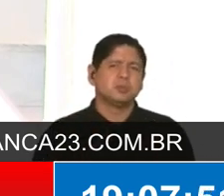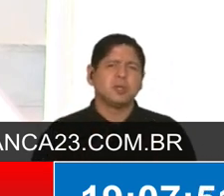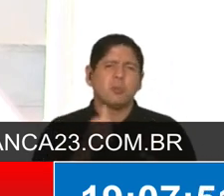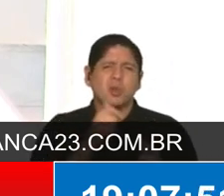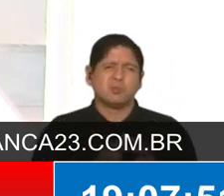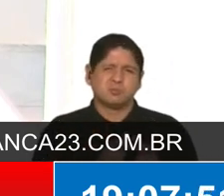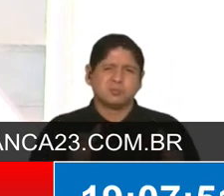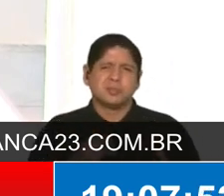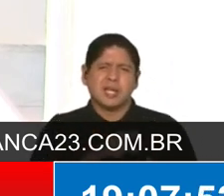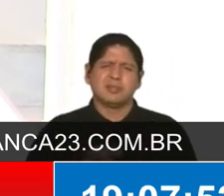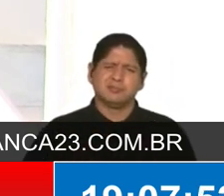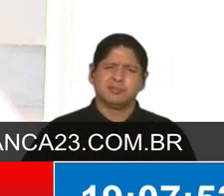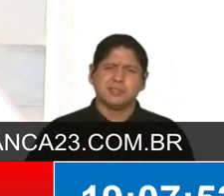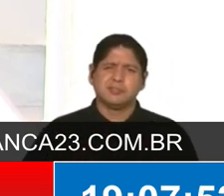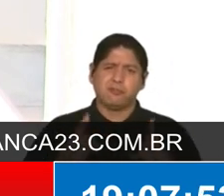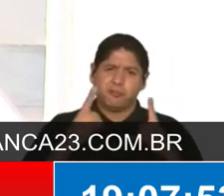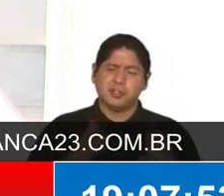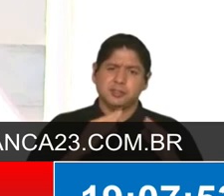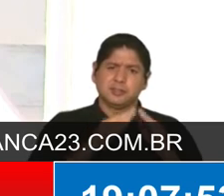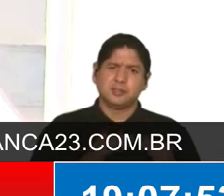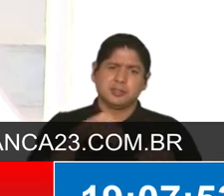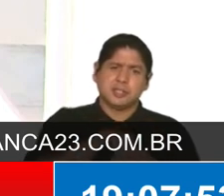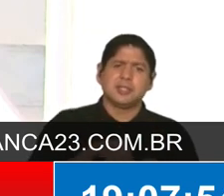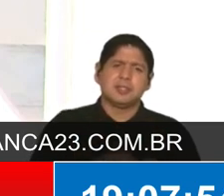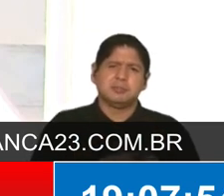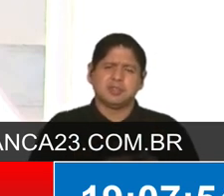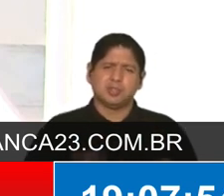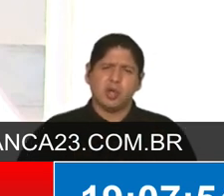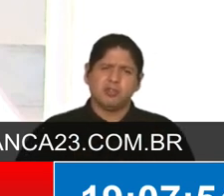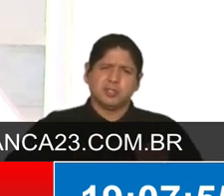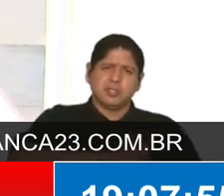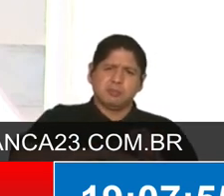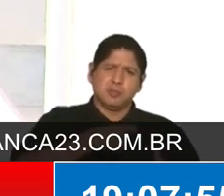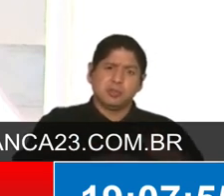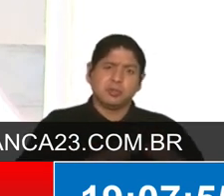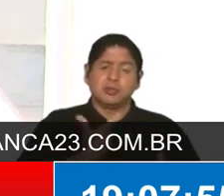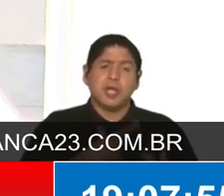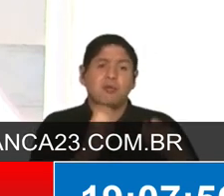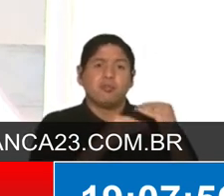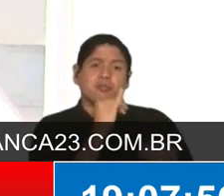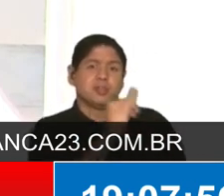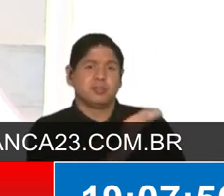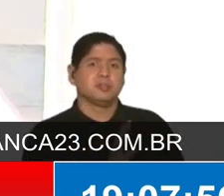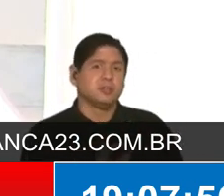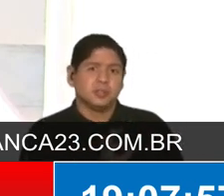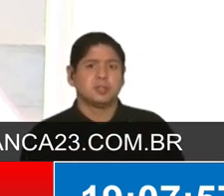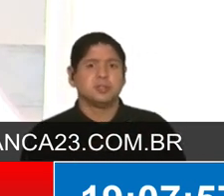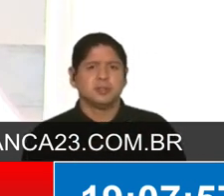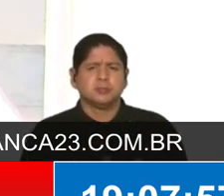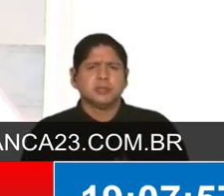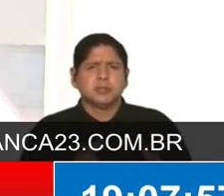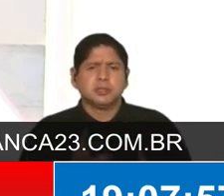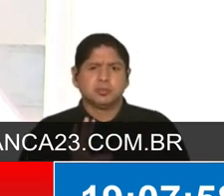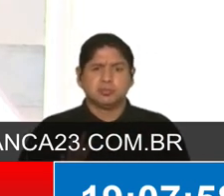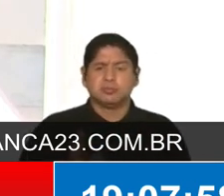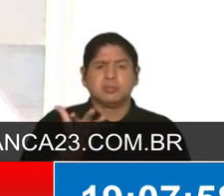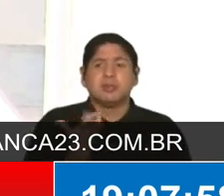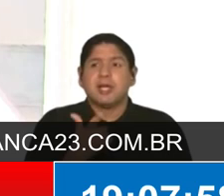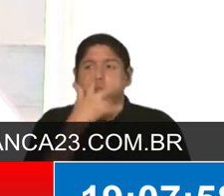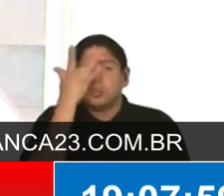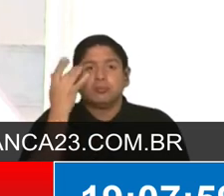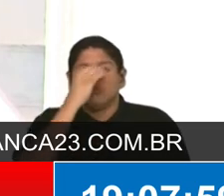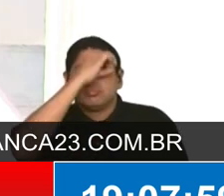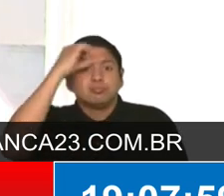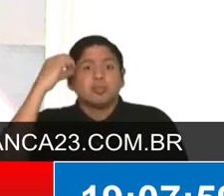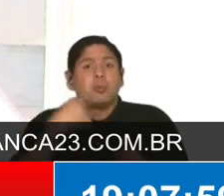por violência doméstica ou até mesmo por crimes sexuais não registram. Uma boa parte desses casos, a gente não sequer toma